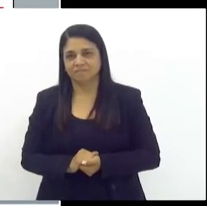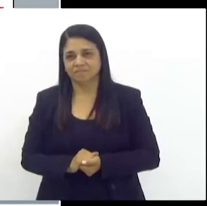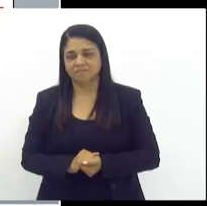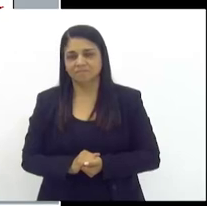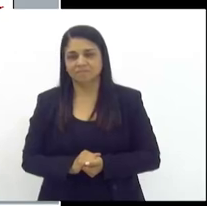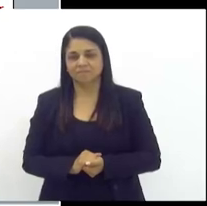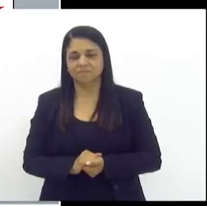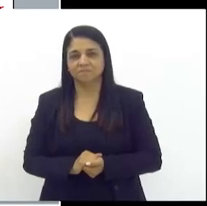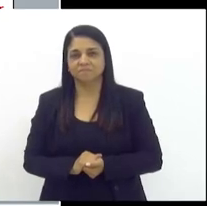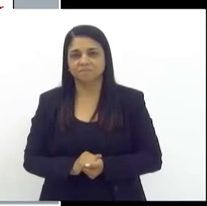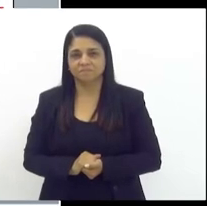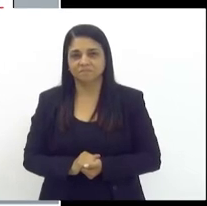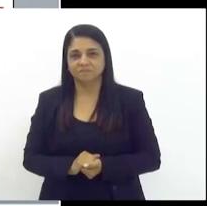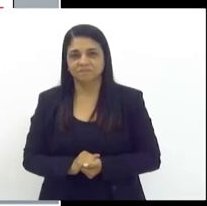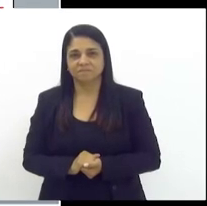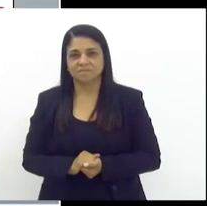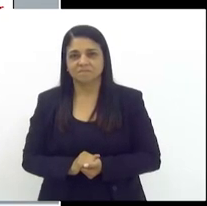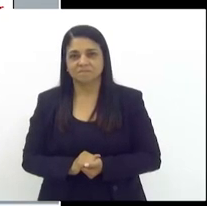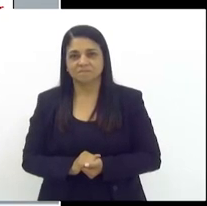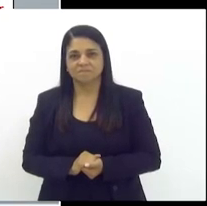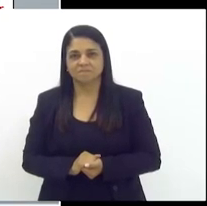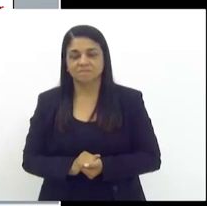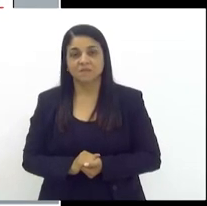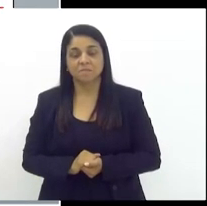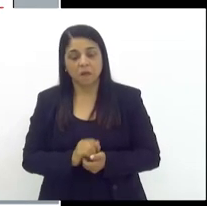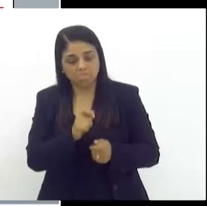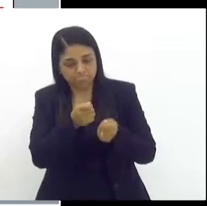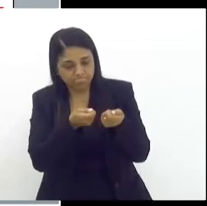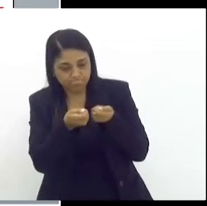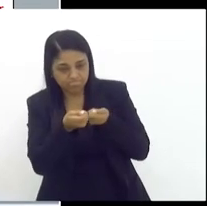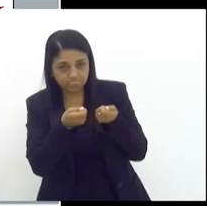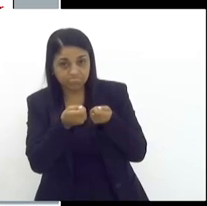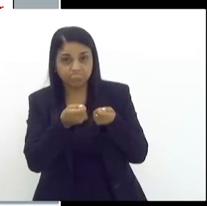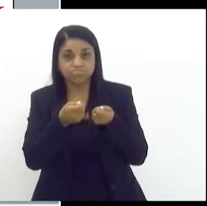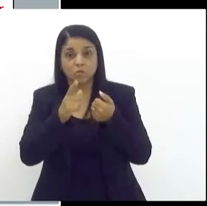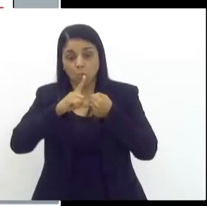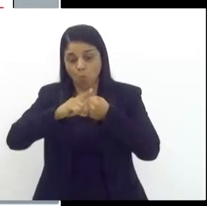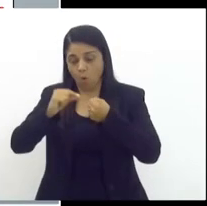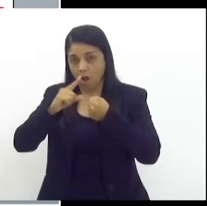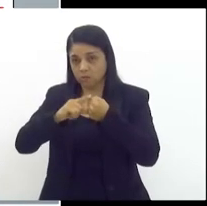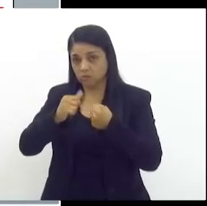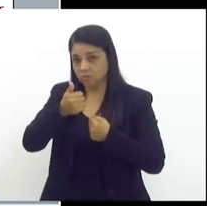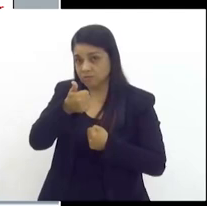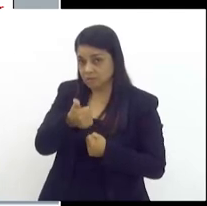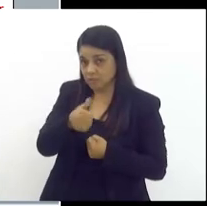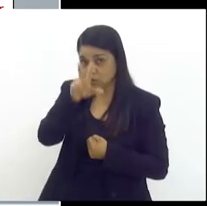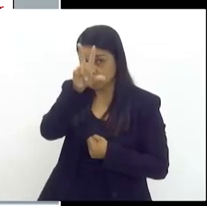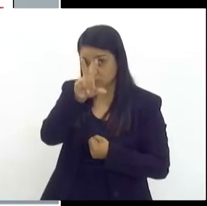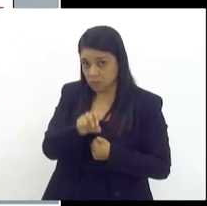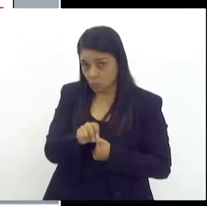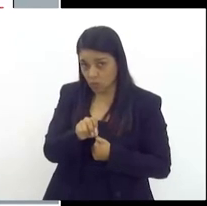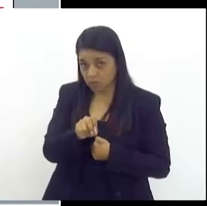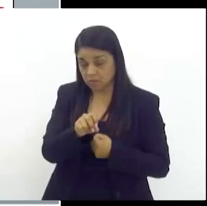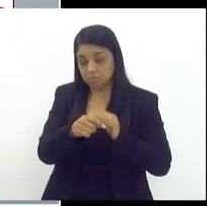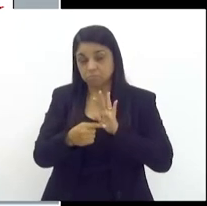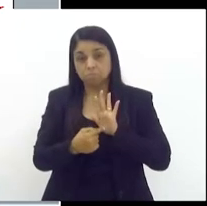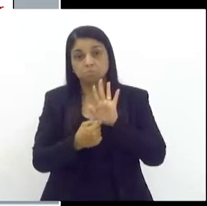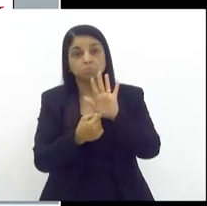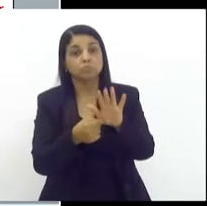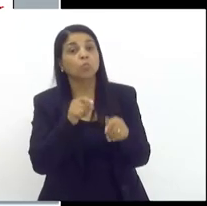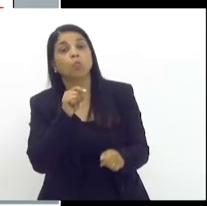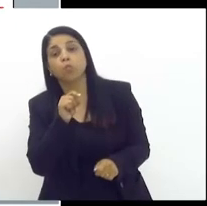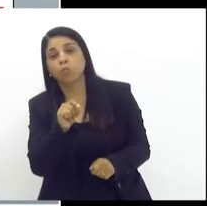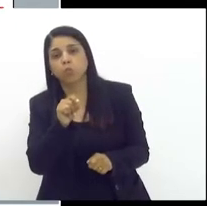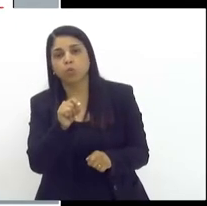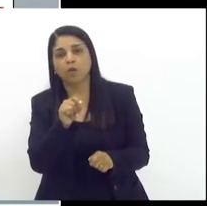E aí para ajustar tem um artigo 150 dizendo que